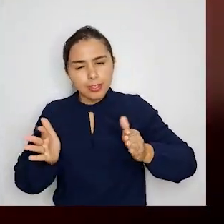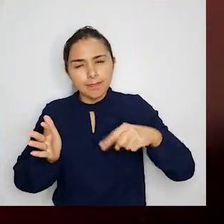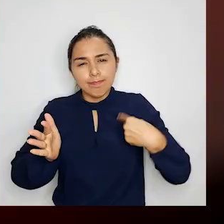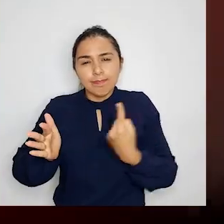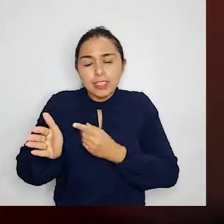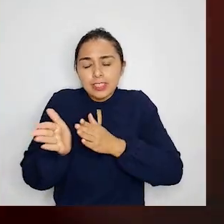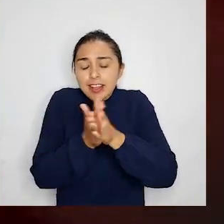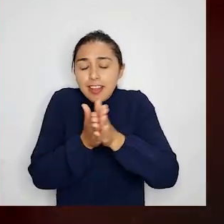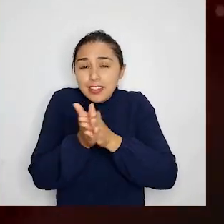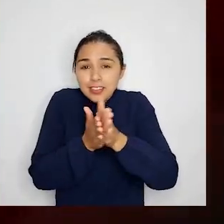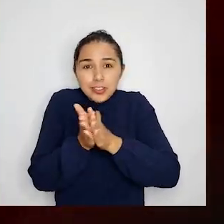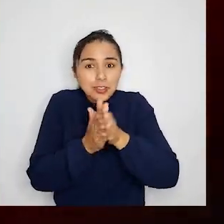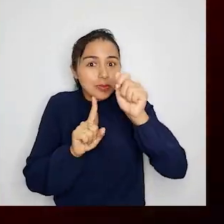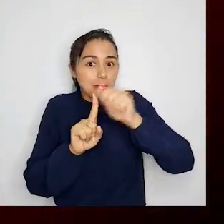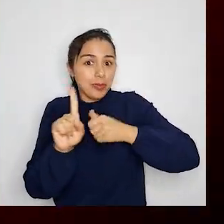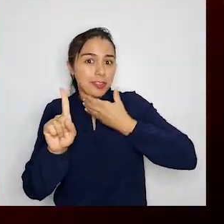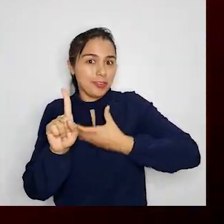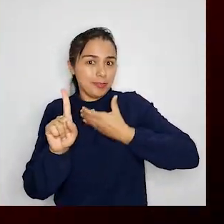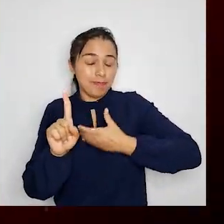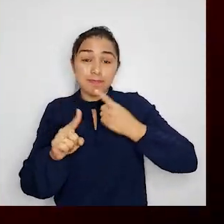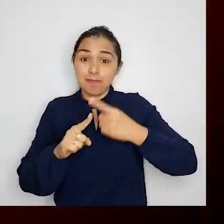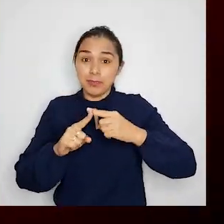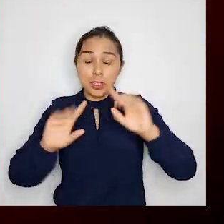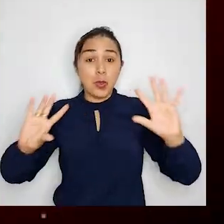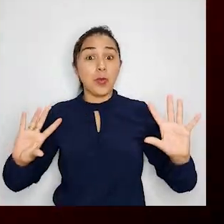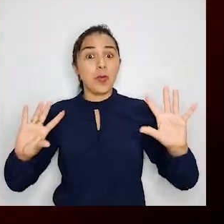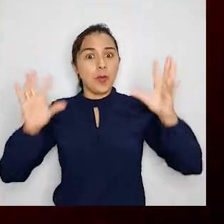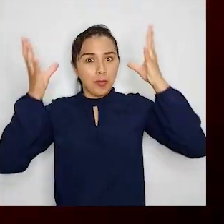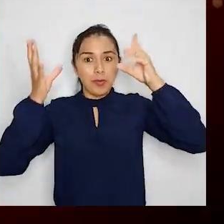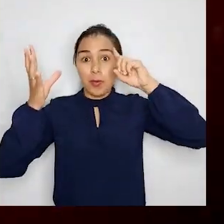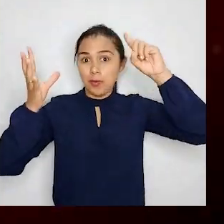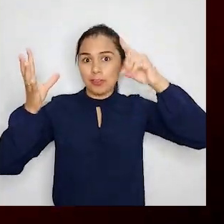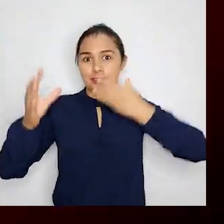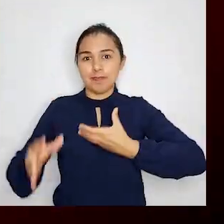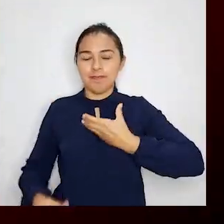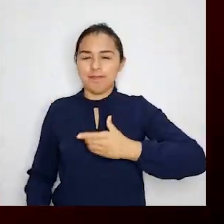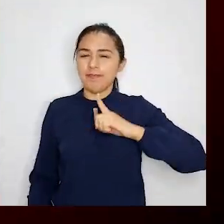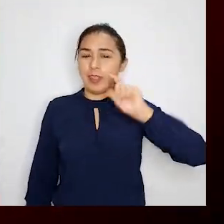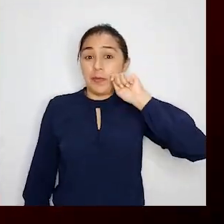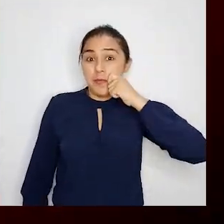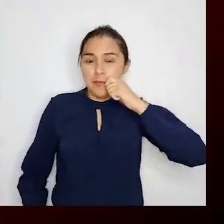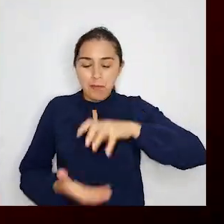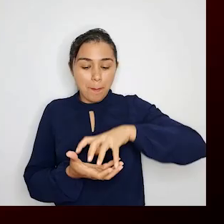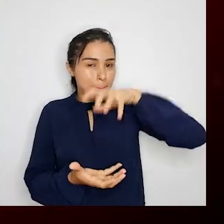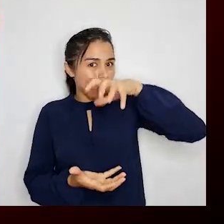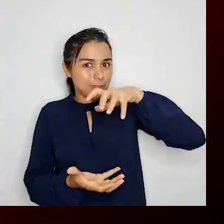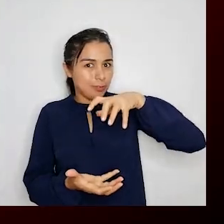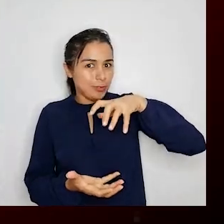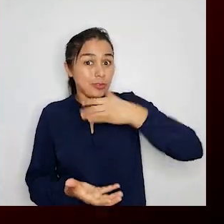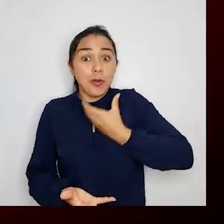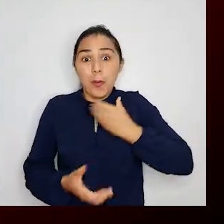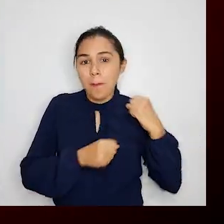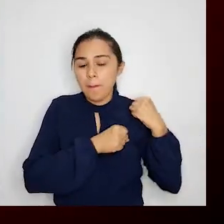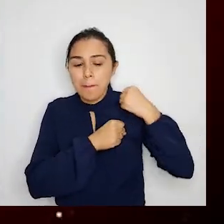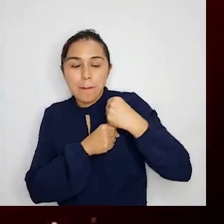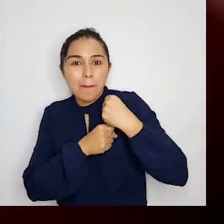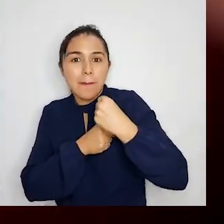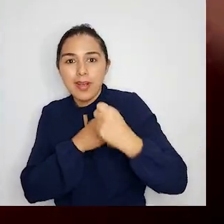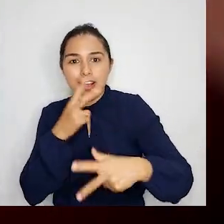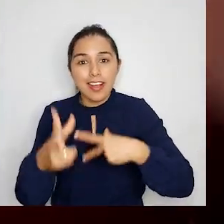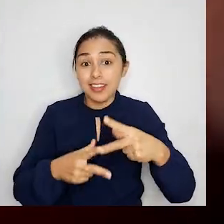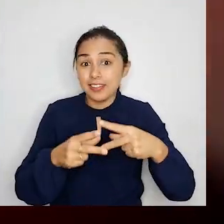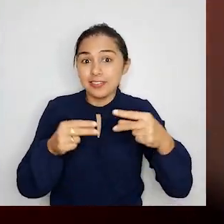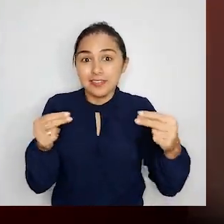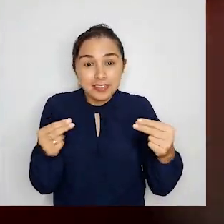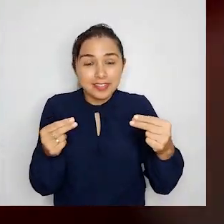especial. Em dezembro, celebramos o Natal. Panetone, Papai Noel e os presentes